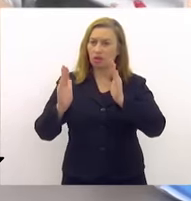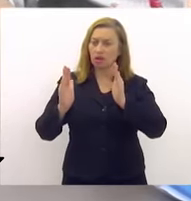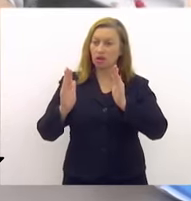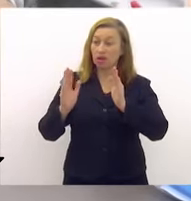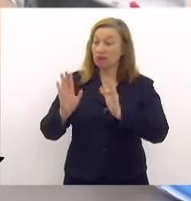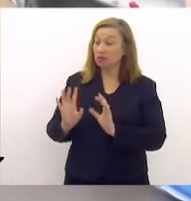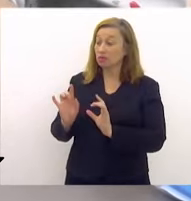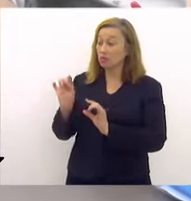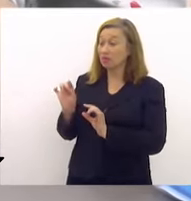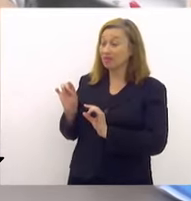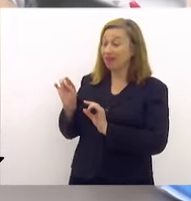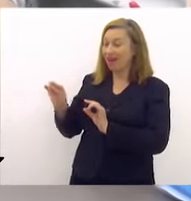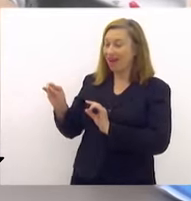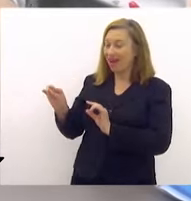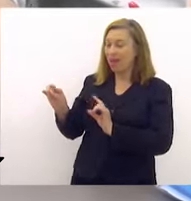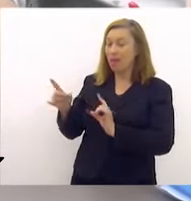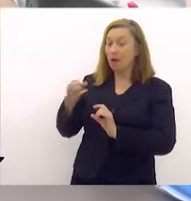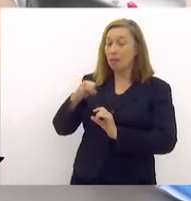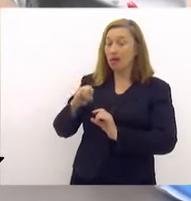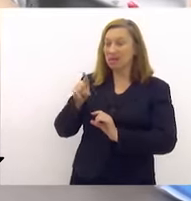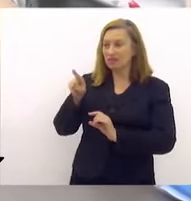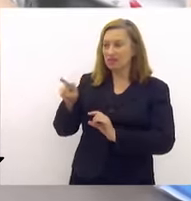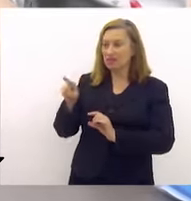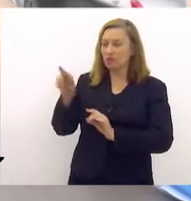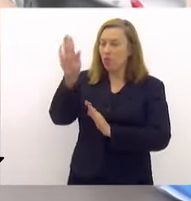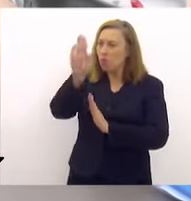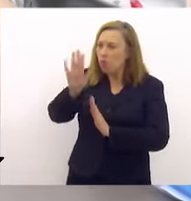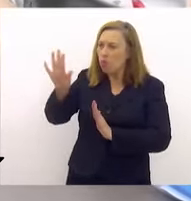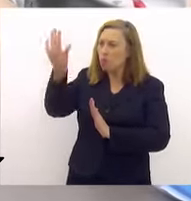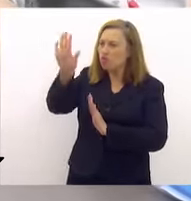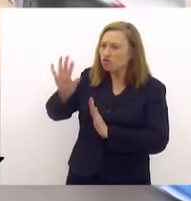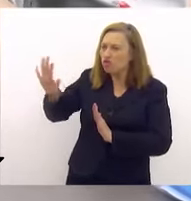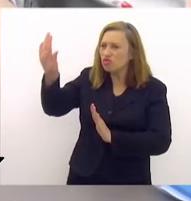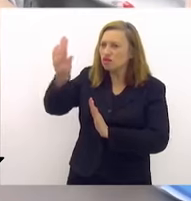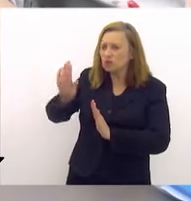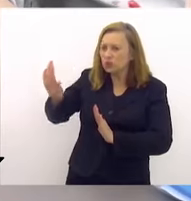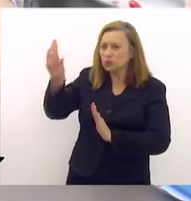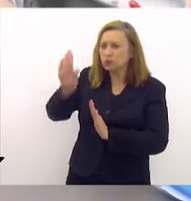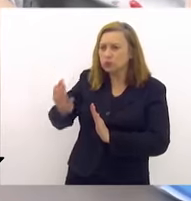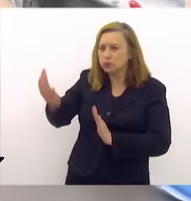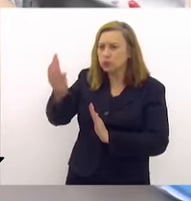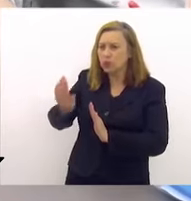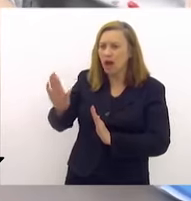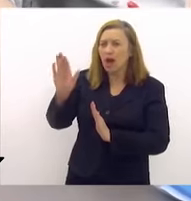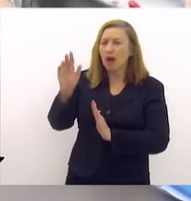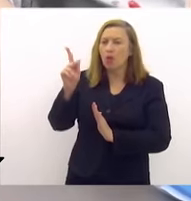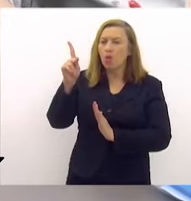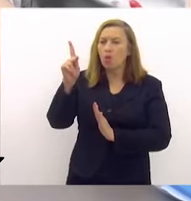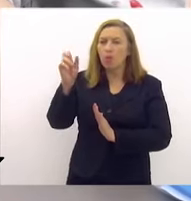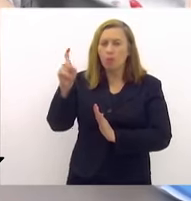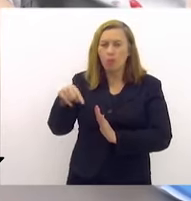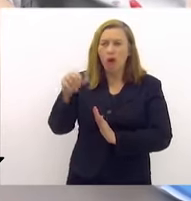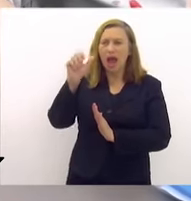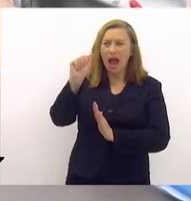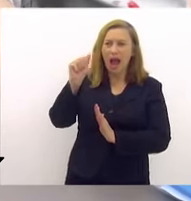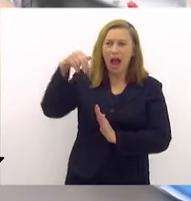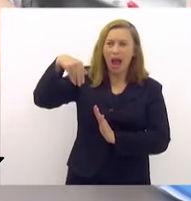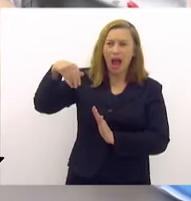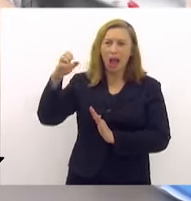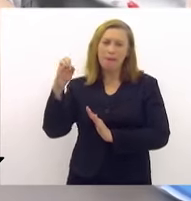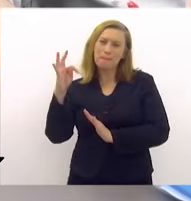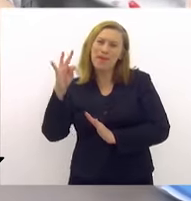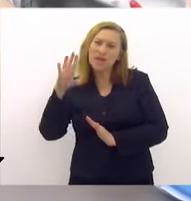mal. Mas se você for lixar para pintar e inalar o pó do amianto, isso gera doenças